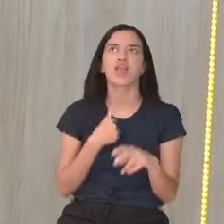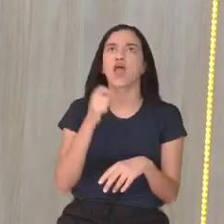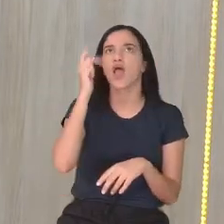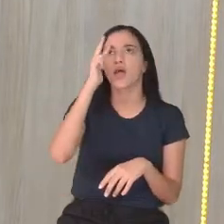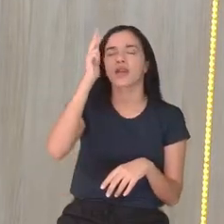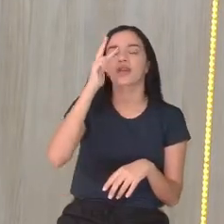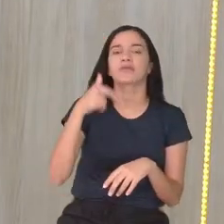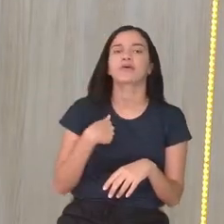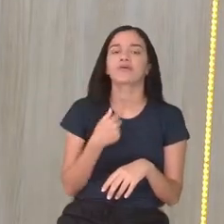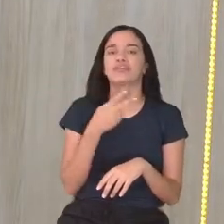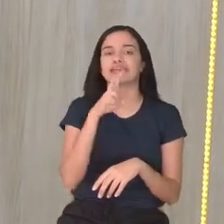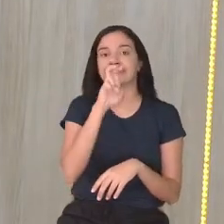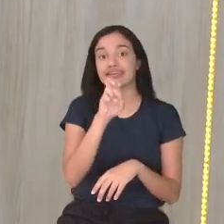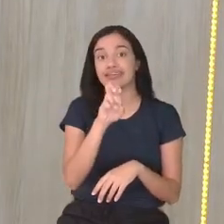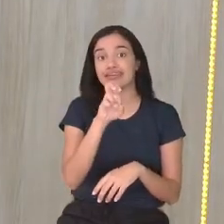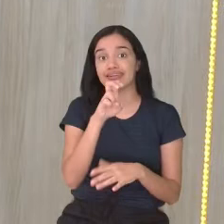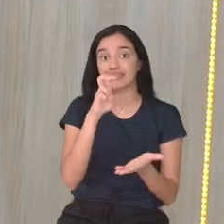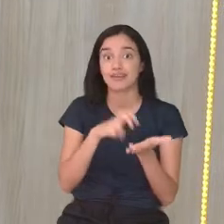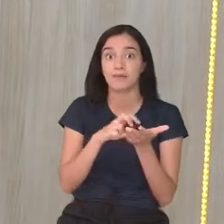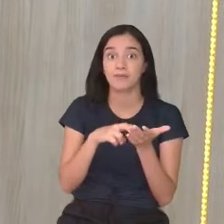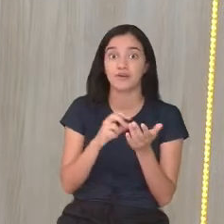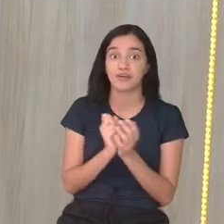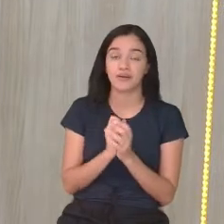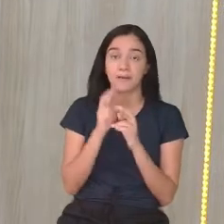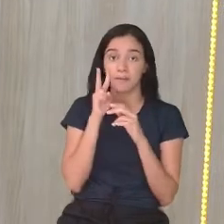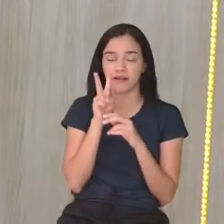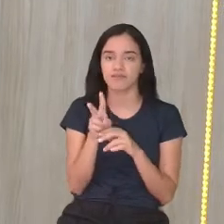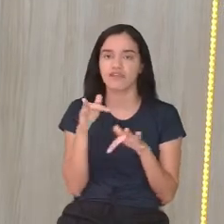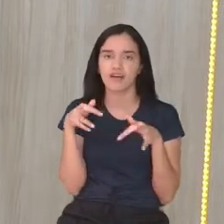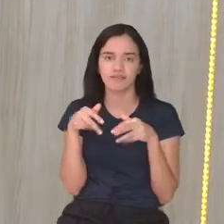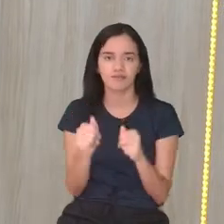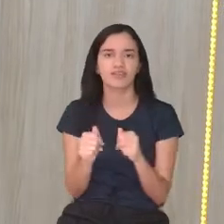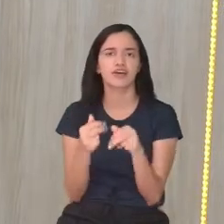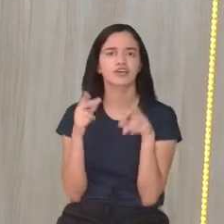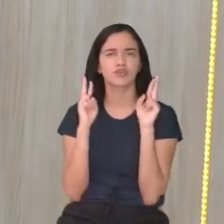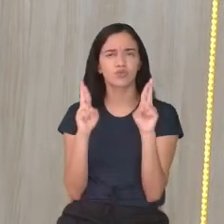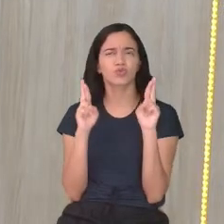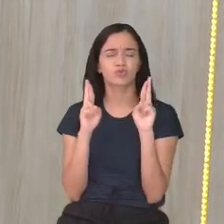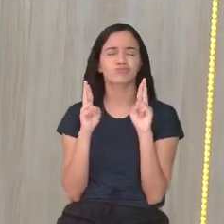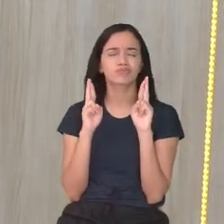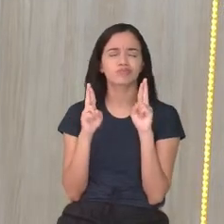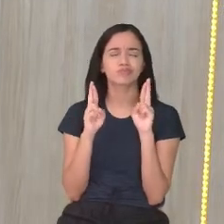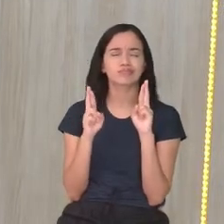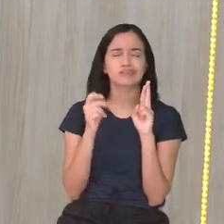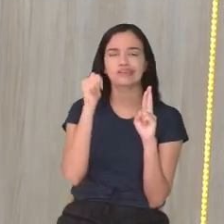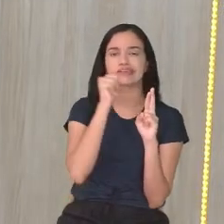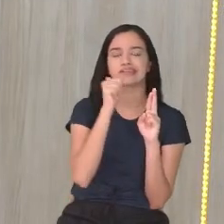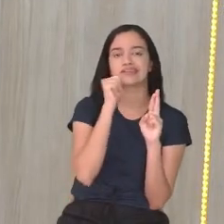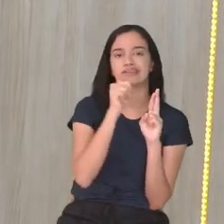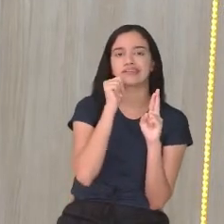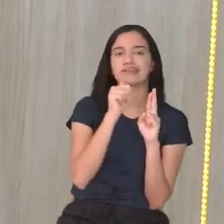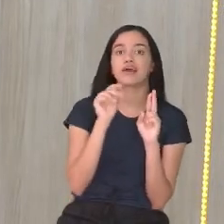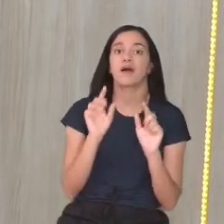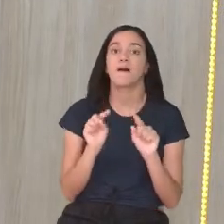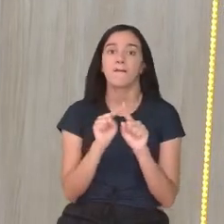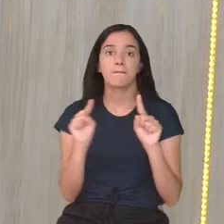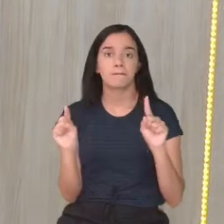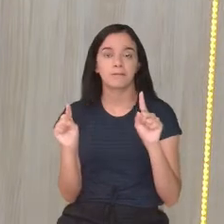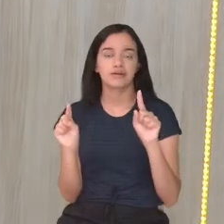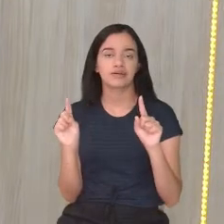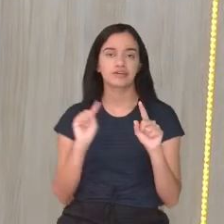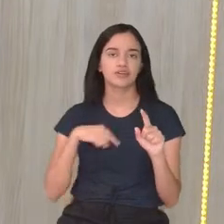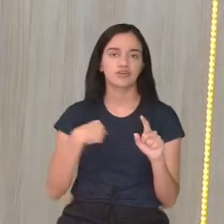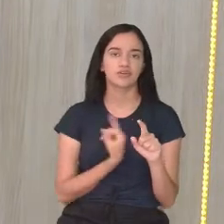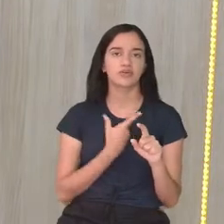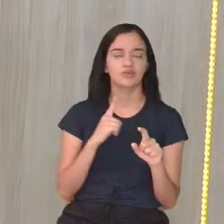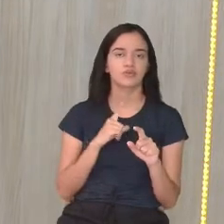que 5 da manhã, para ver a final. E ela lá e torcendo muito para que ela tivesse. Mas a gente não tem